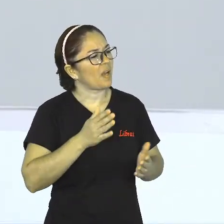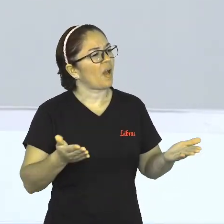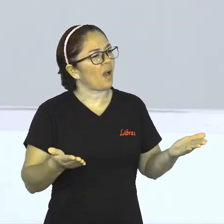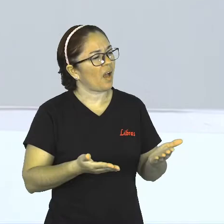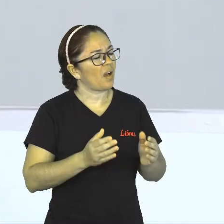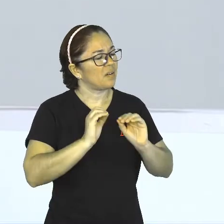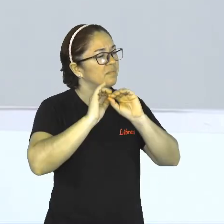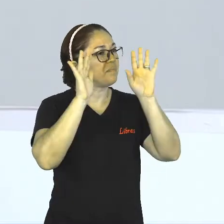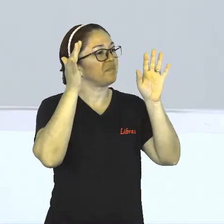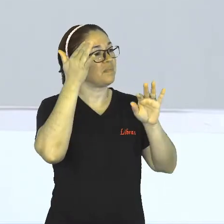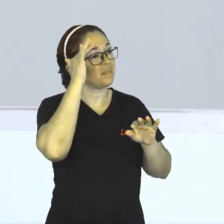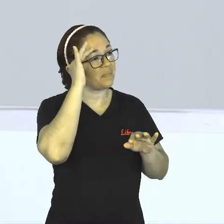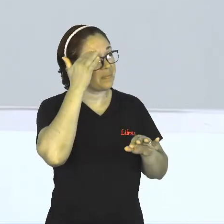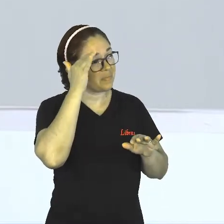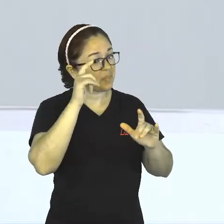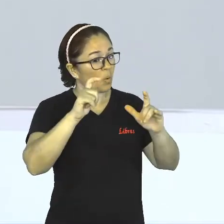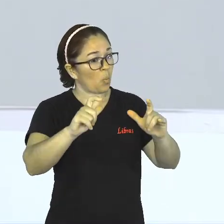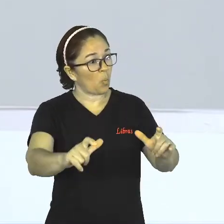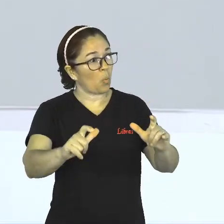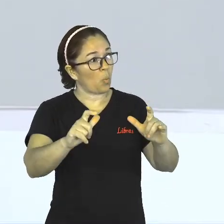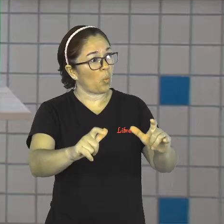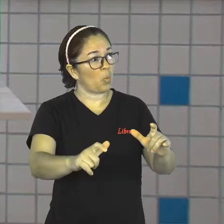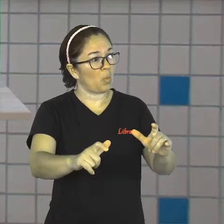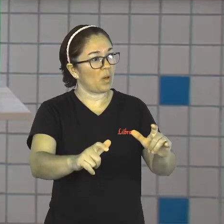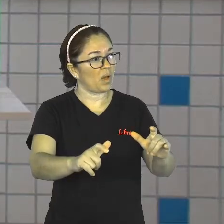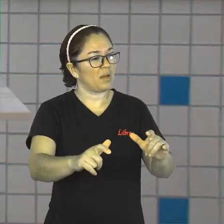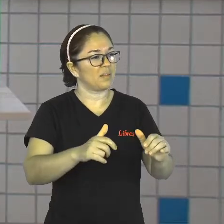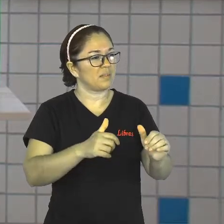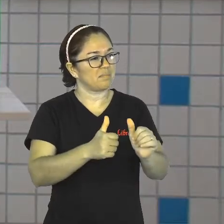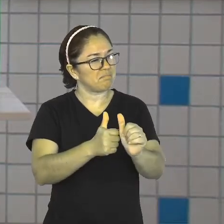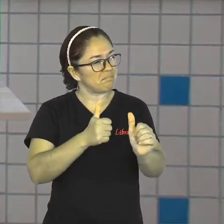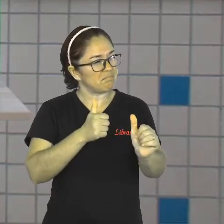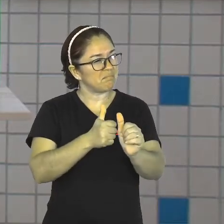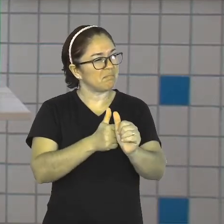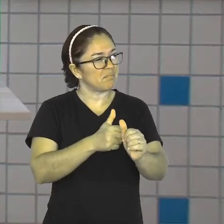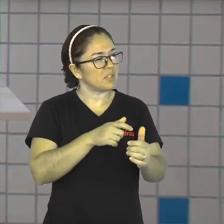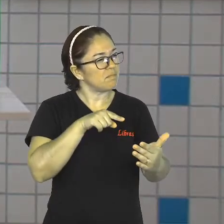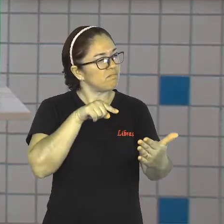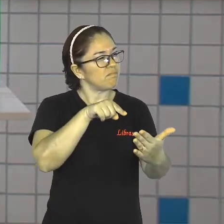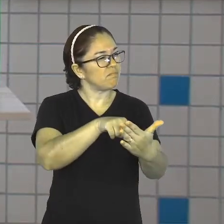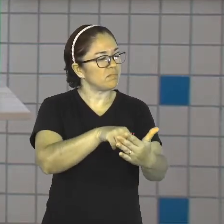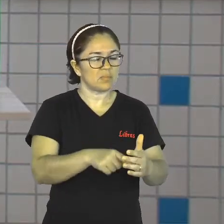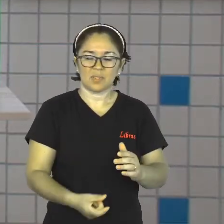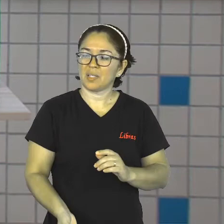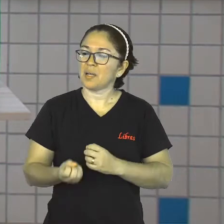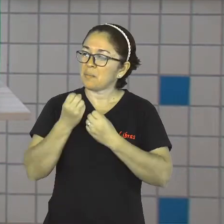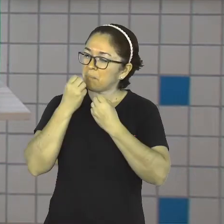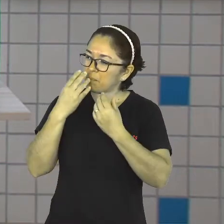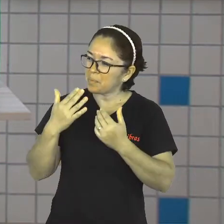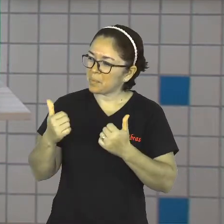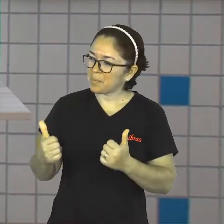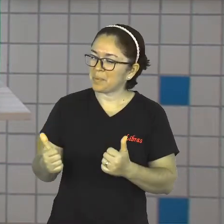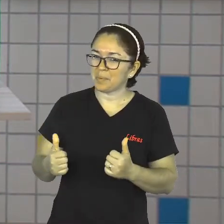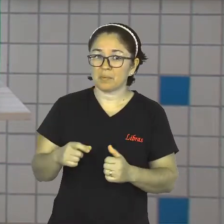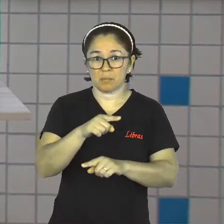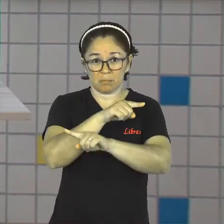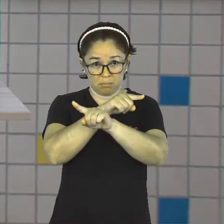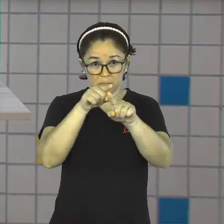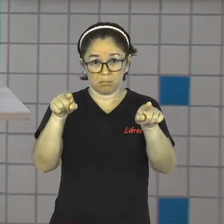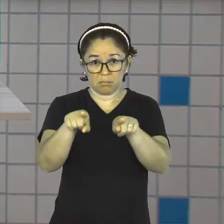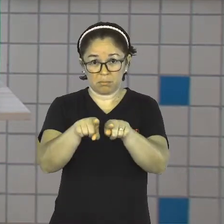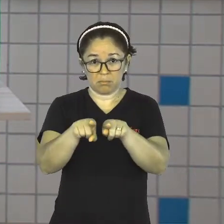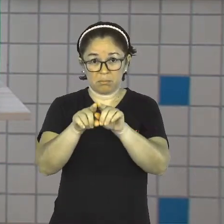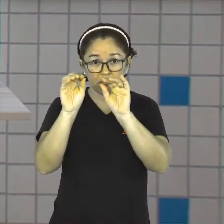entendi essa história de ponto de referência. Que bom, Malu. E vocês também entenderam, meus amores?